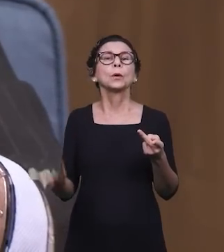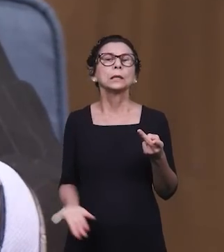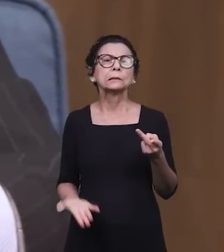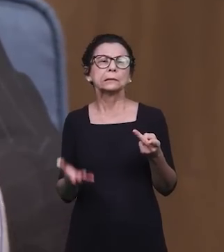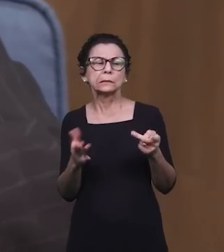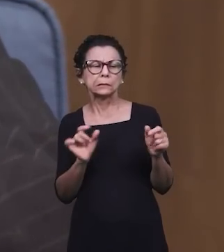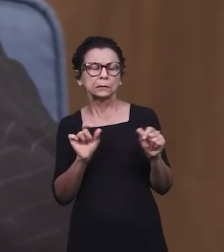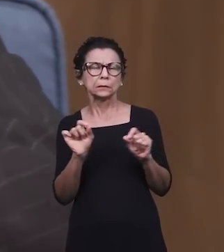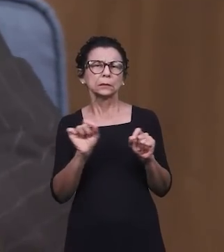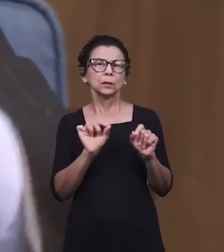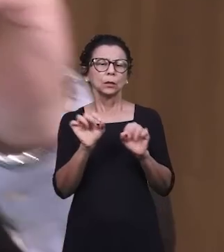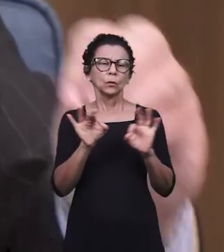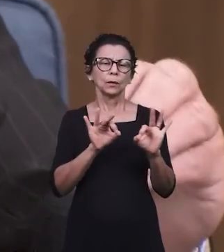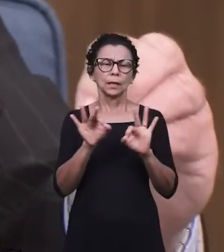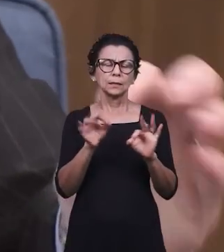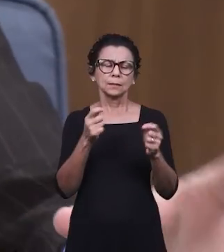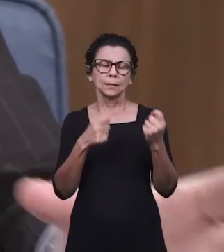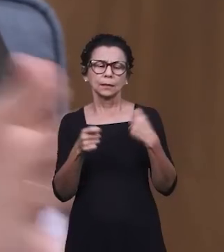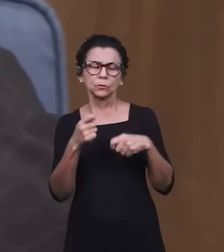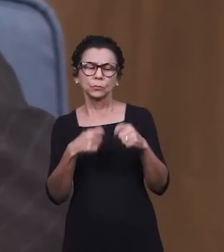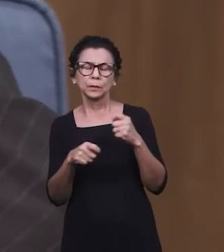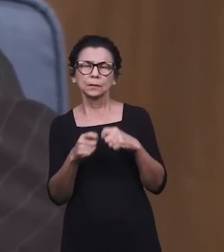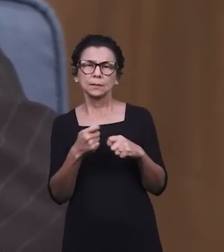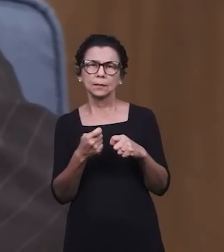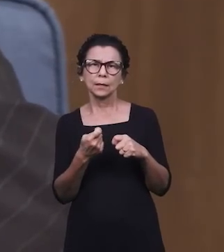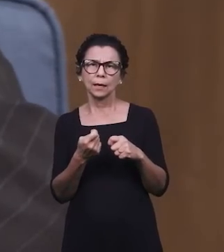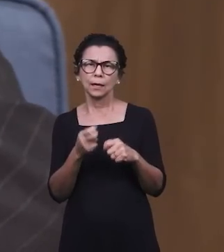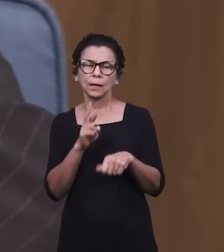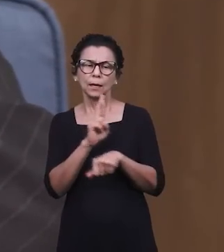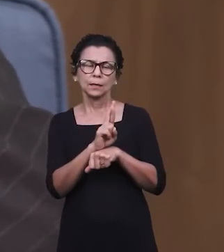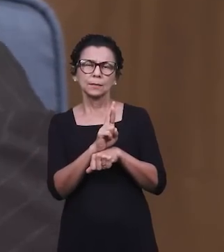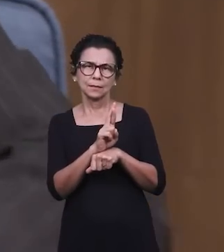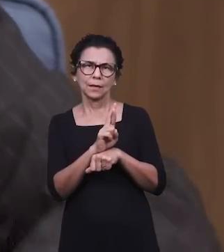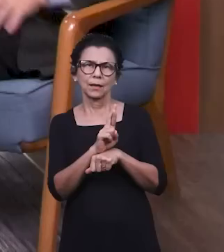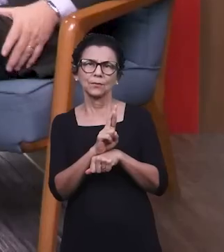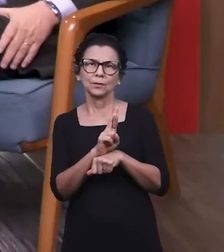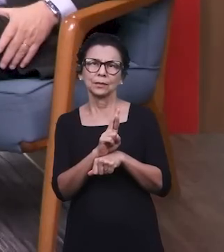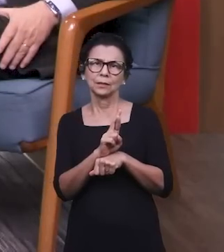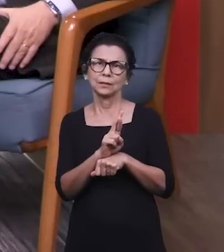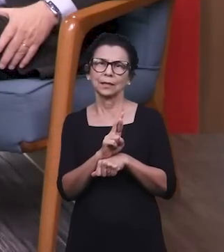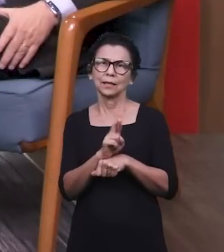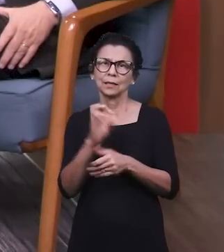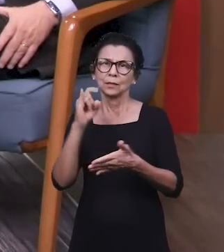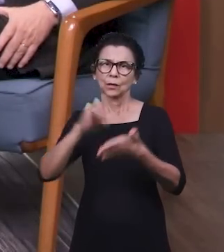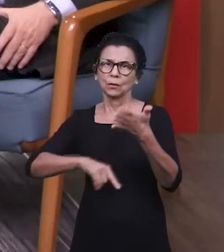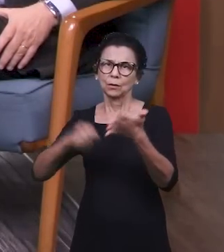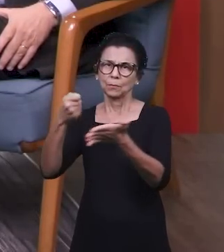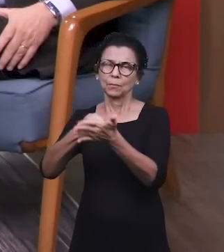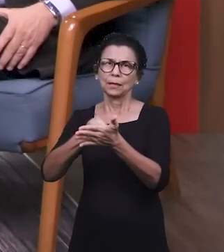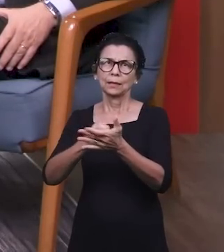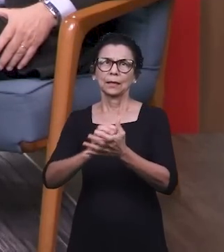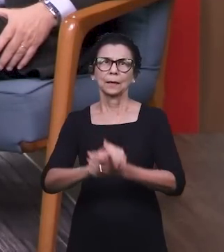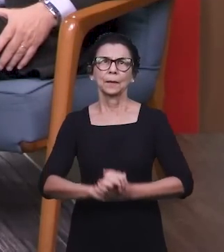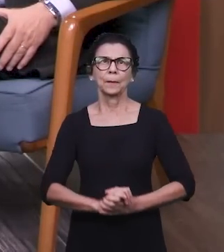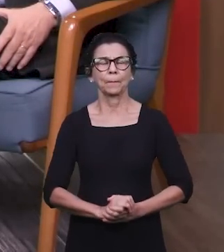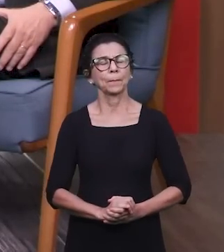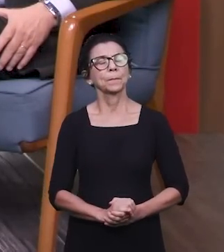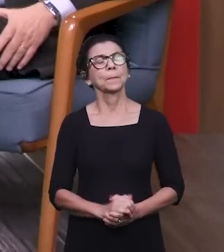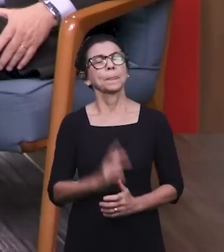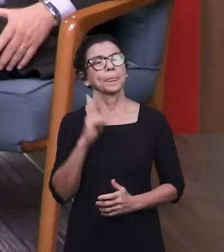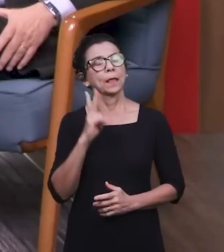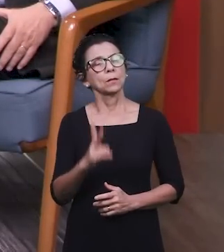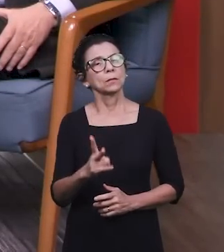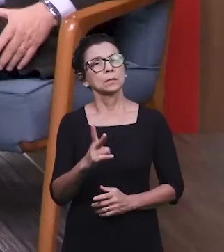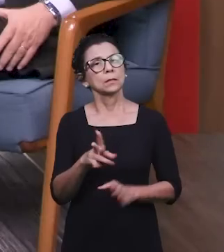ajustar isso aí para que você possa poupar e cumprir com seus compromissos, não é isso mesmo? E eu gosto muito de dizer, não me canso de falar,